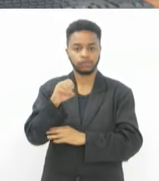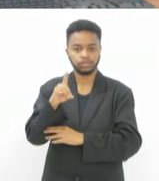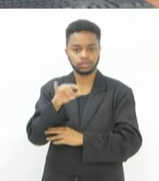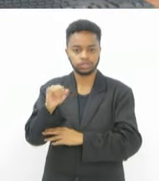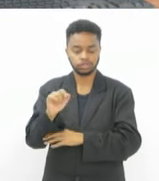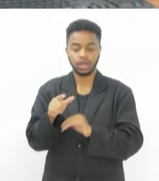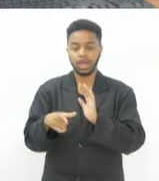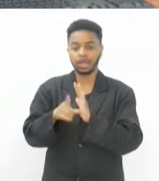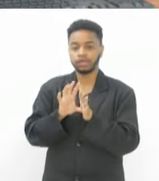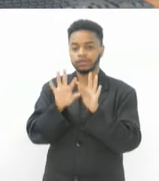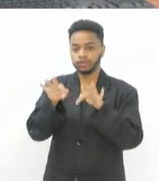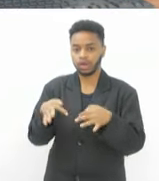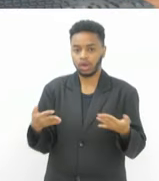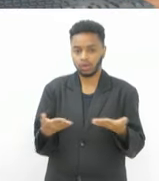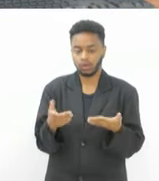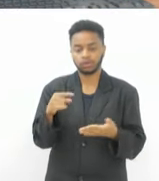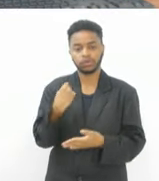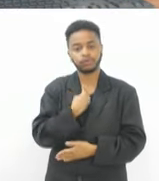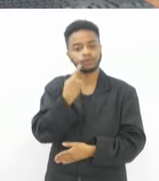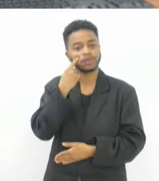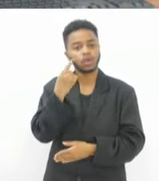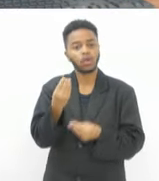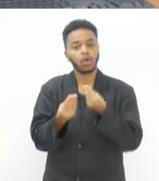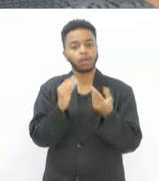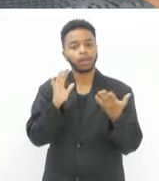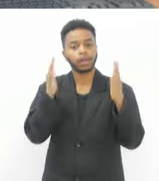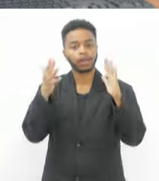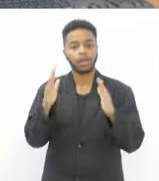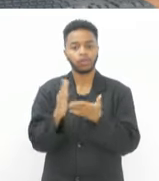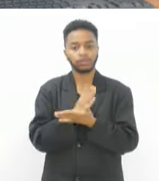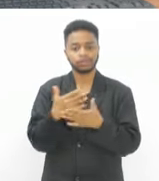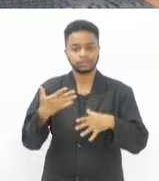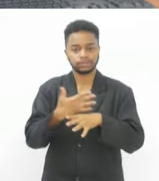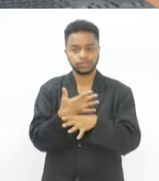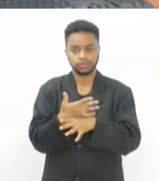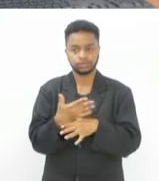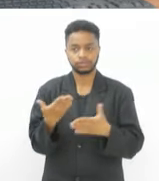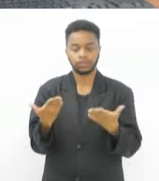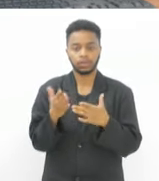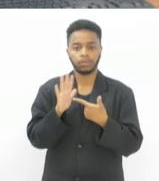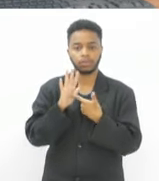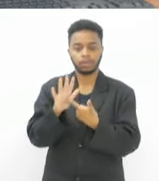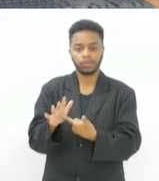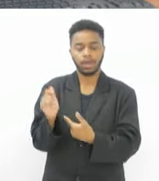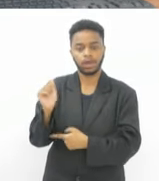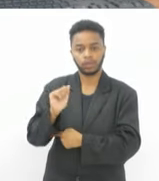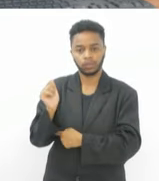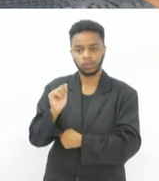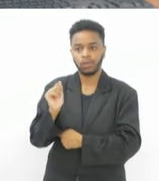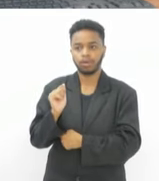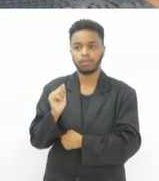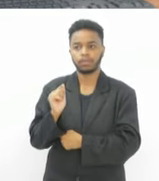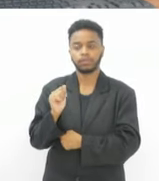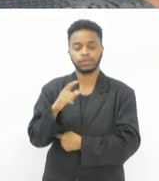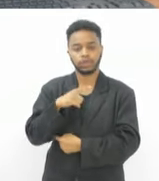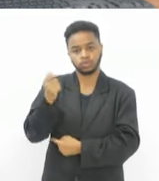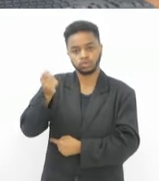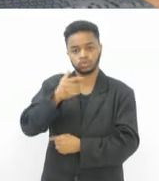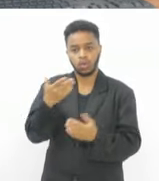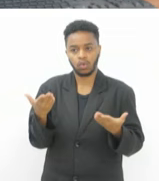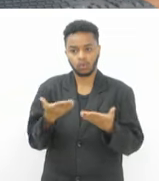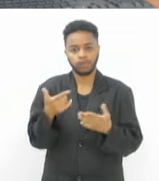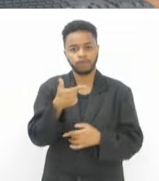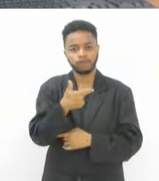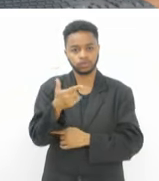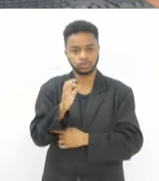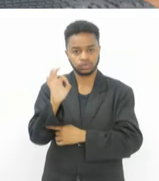antes de encerrar, vamos dar uma olhada no tempo em algumas cidades do estado. Aqui na tela você vê Araruama com sol nesse momento,